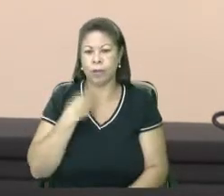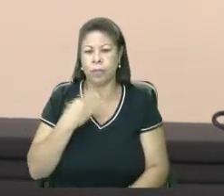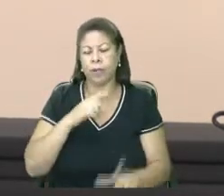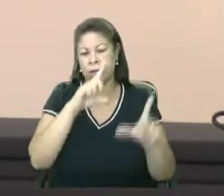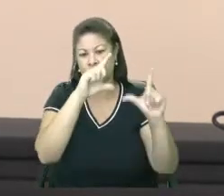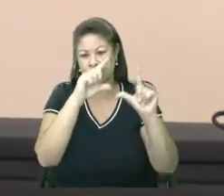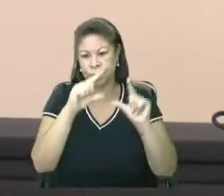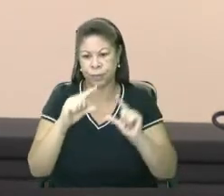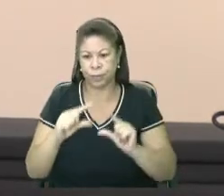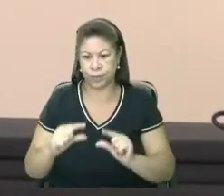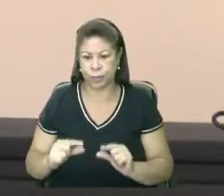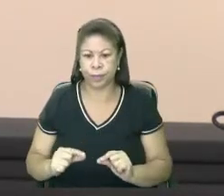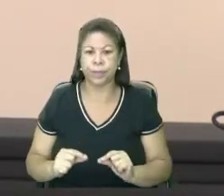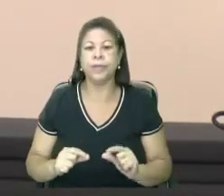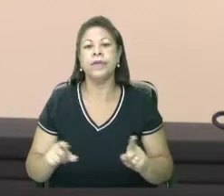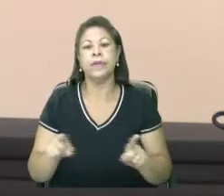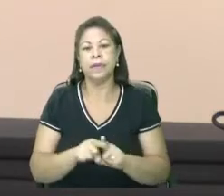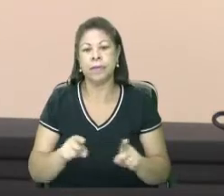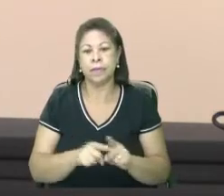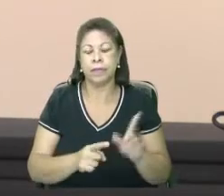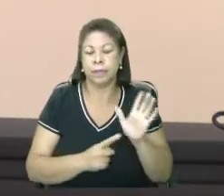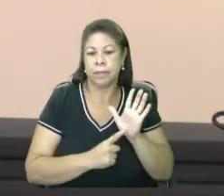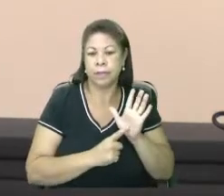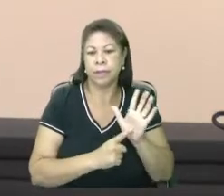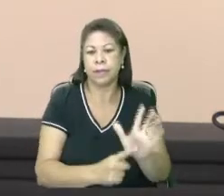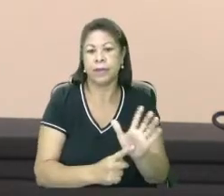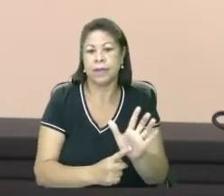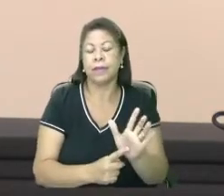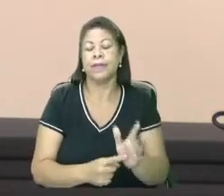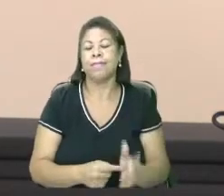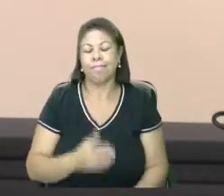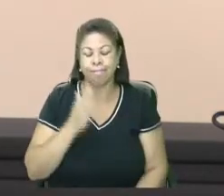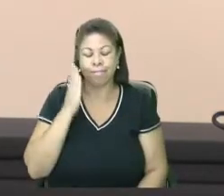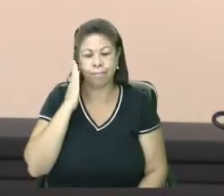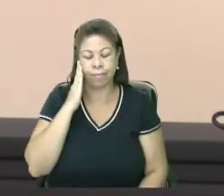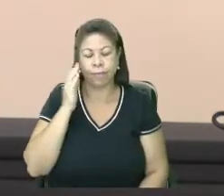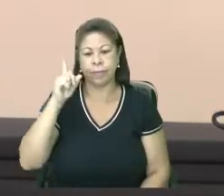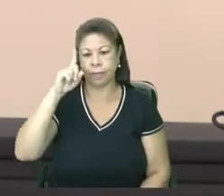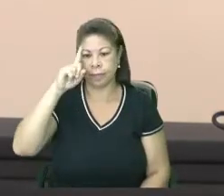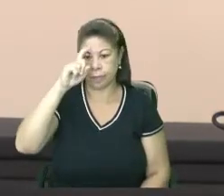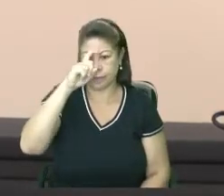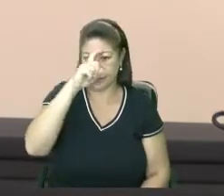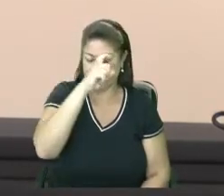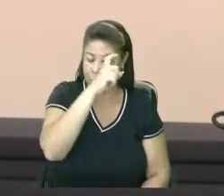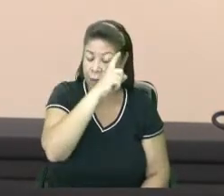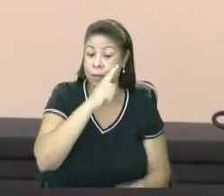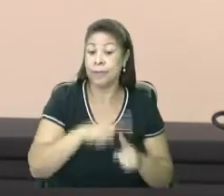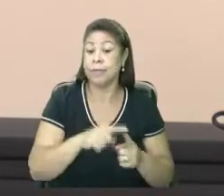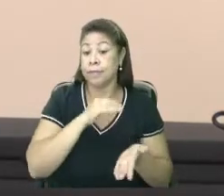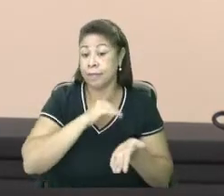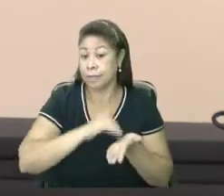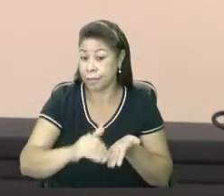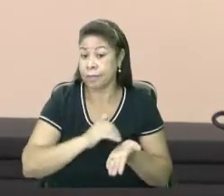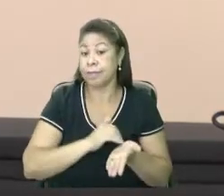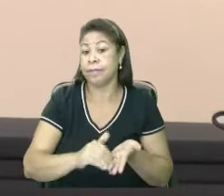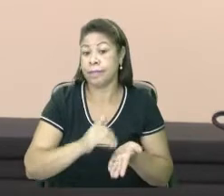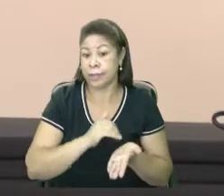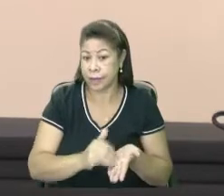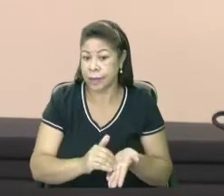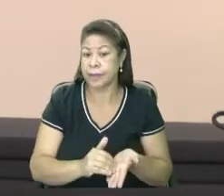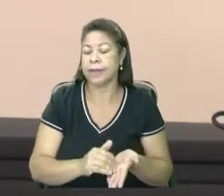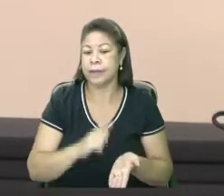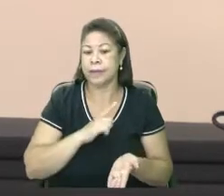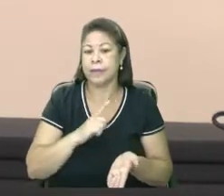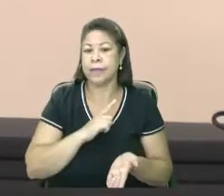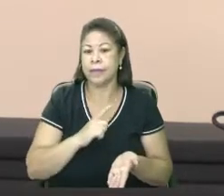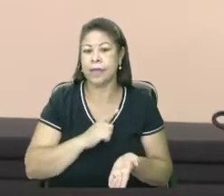toda a apresentação e as dificuldades que a gente passa por ser uma secretaria que acaba tendo uma quantidade